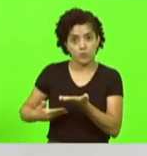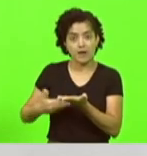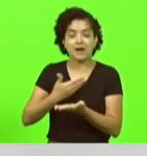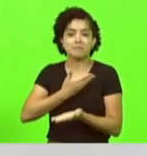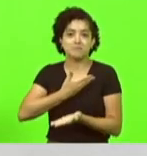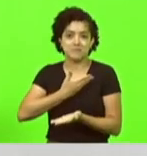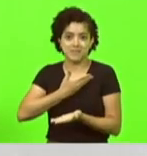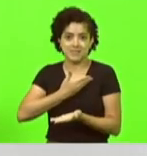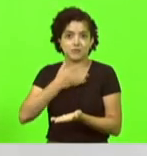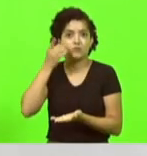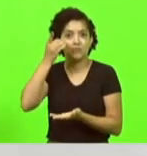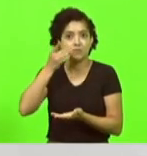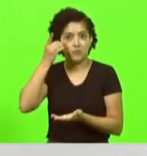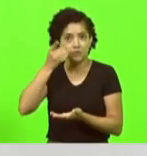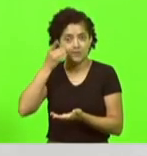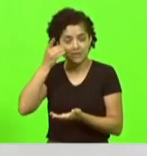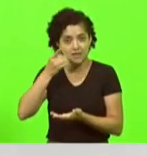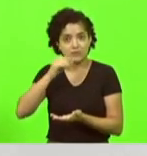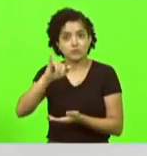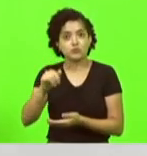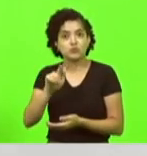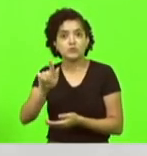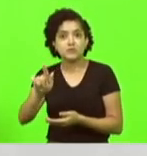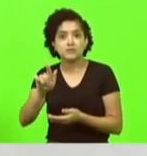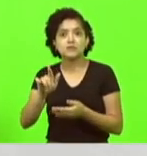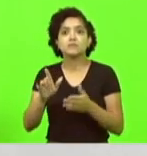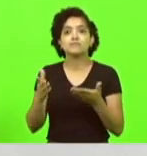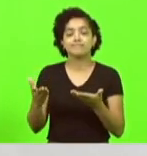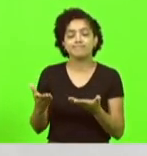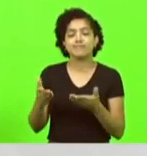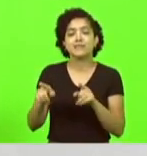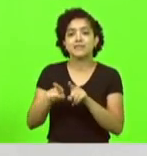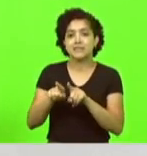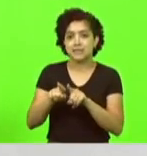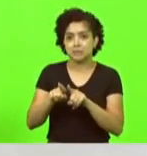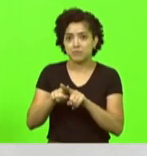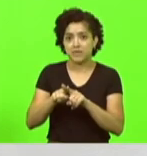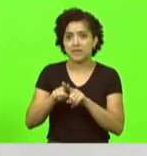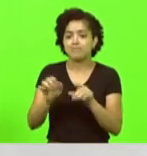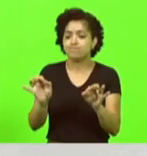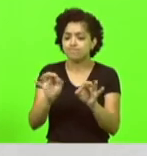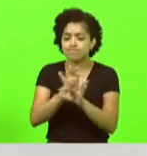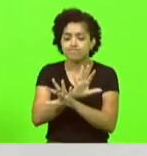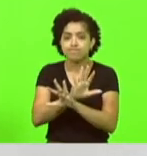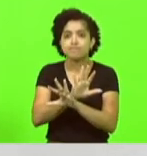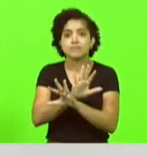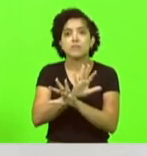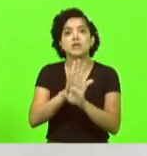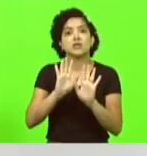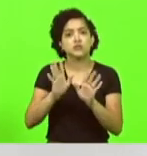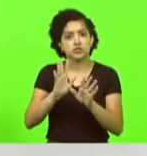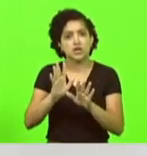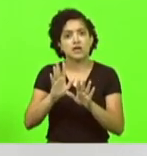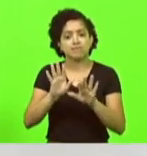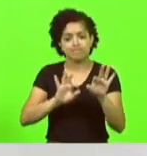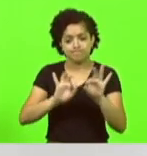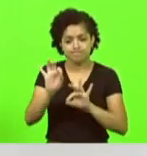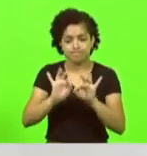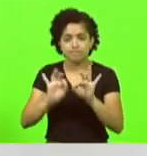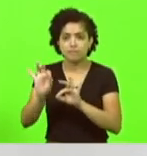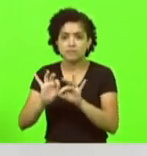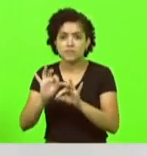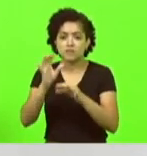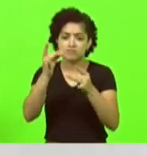Deputado Júlio Garcia com a mesa diretora que nos antecedeu fizemos a conclusão já em estamos implementando e por